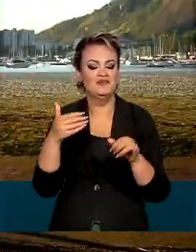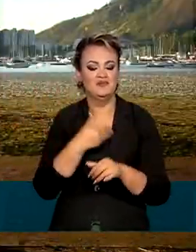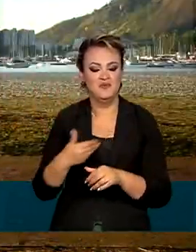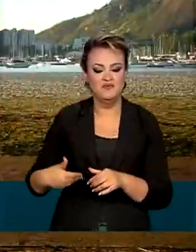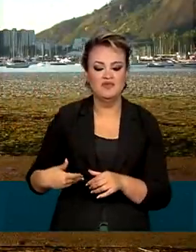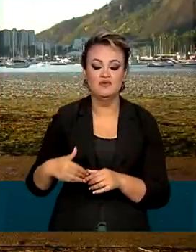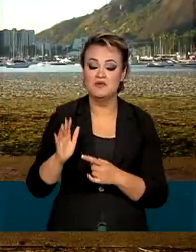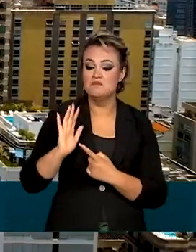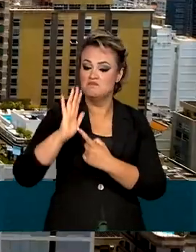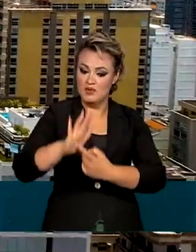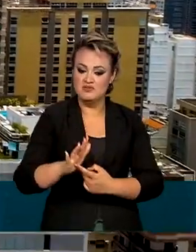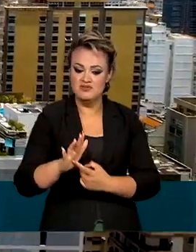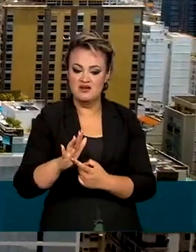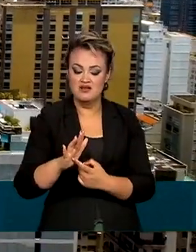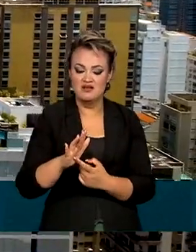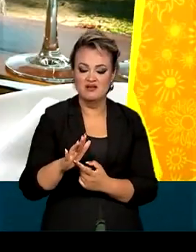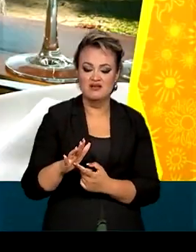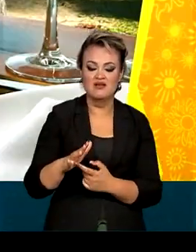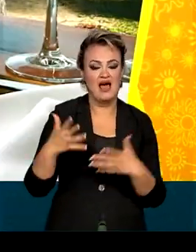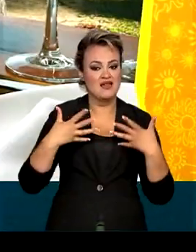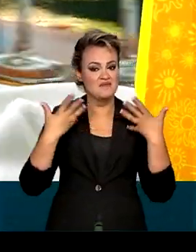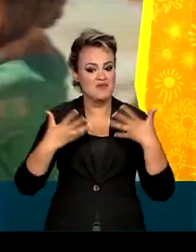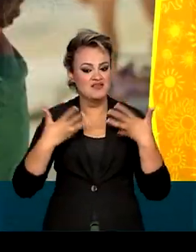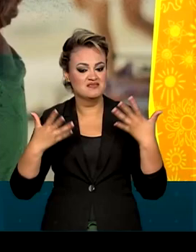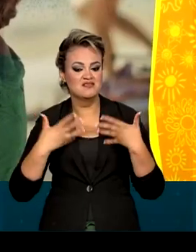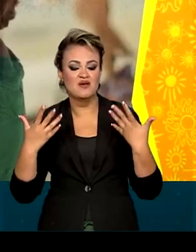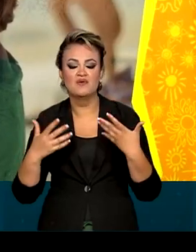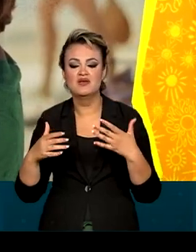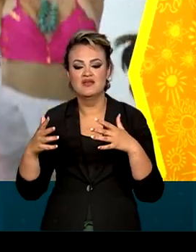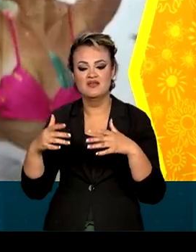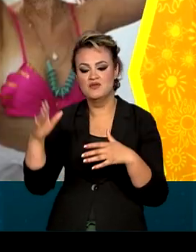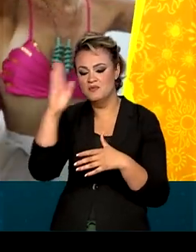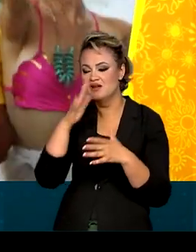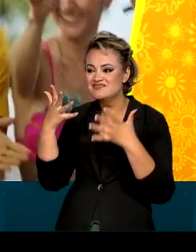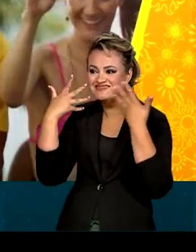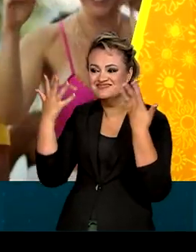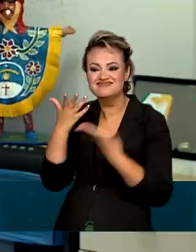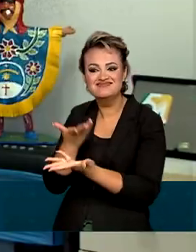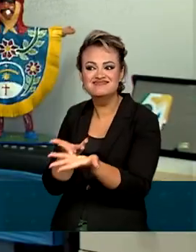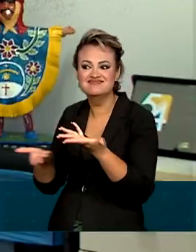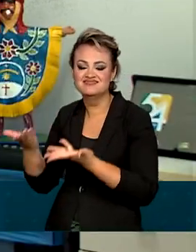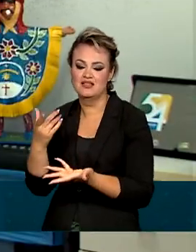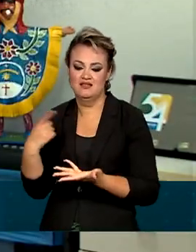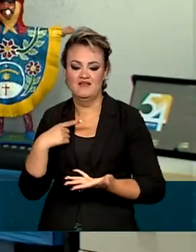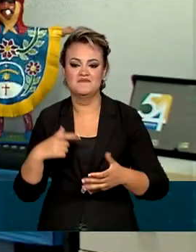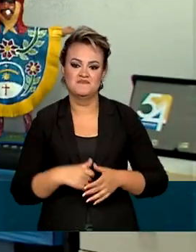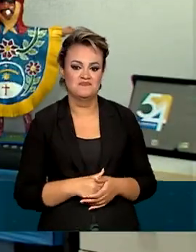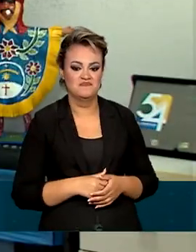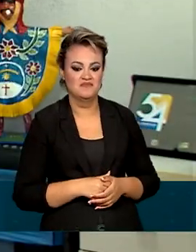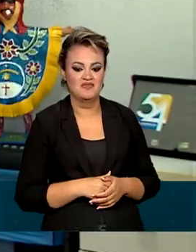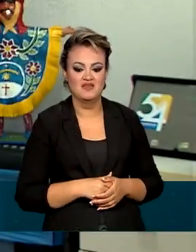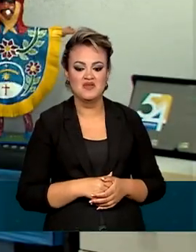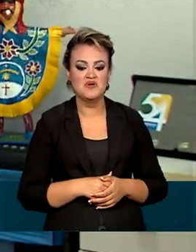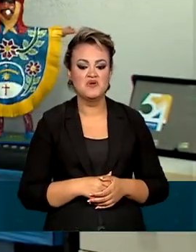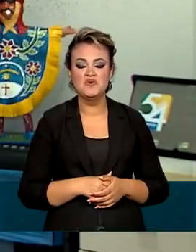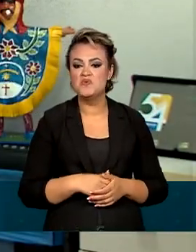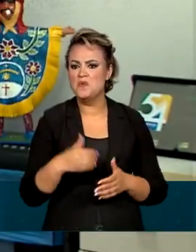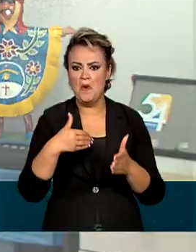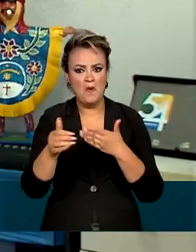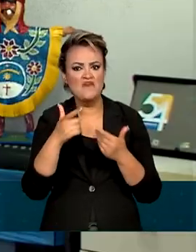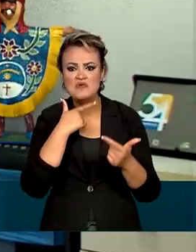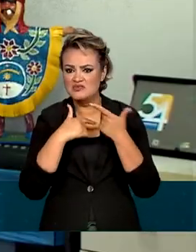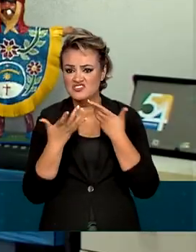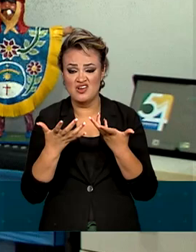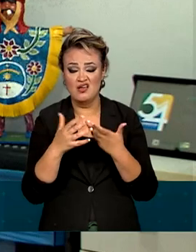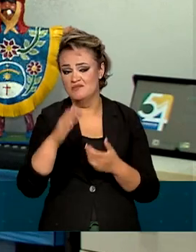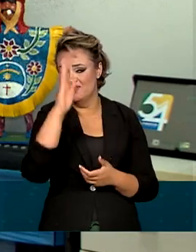também evidencia a animação e a receptividade do brasileiro. Tudo que você quiser hoje o Brasil tem.